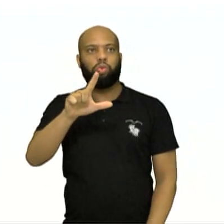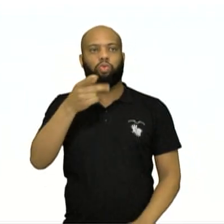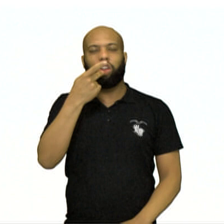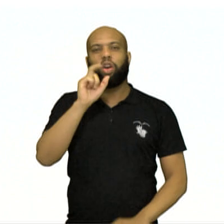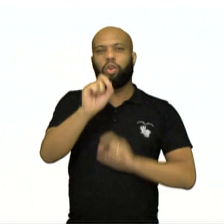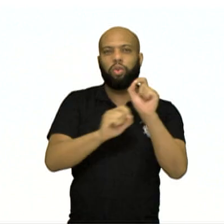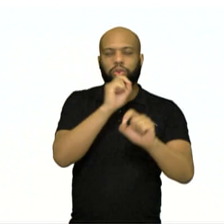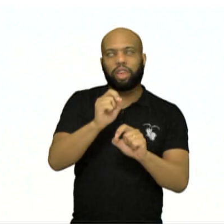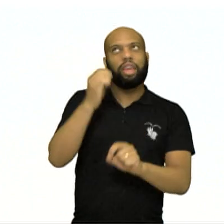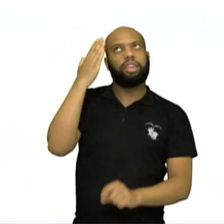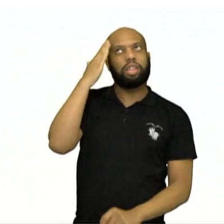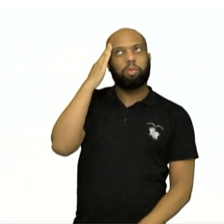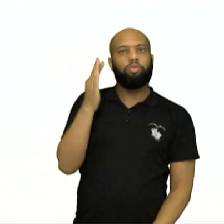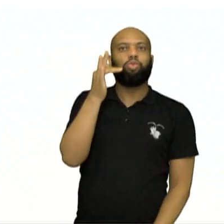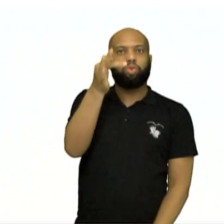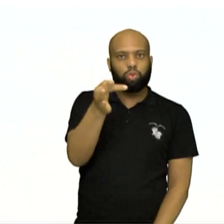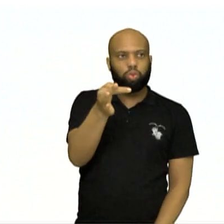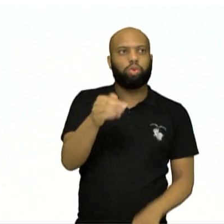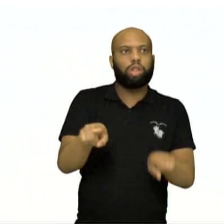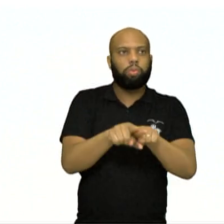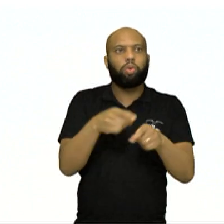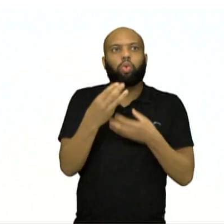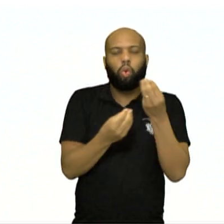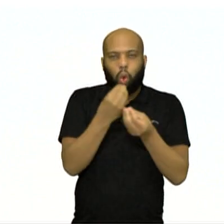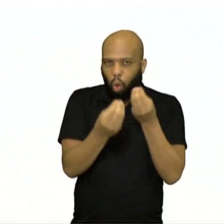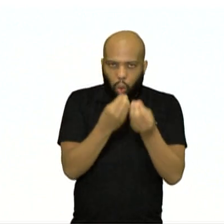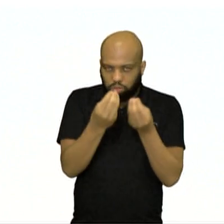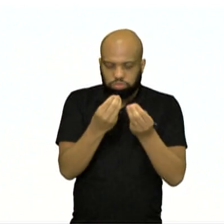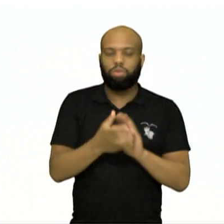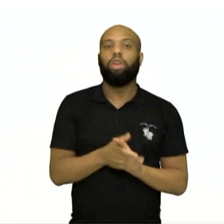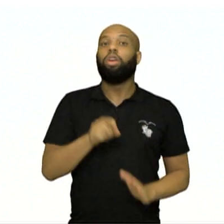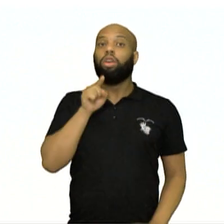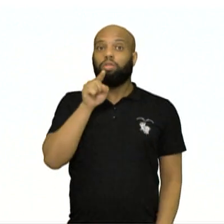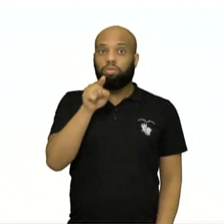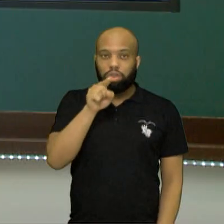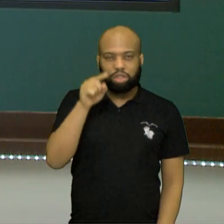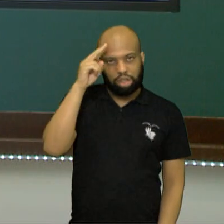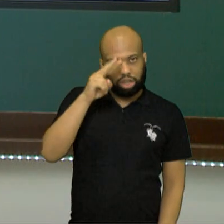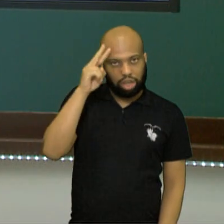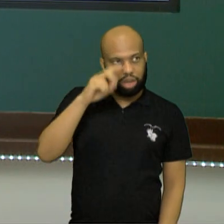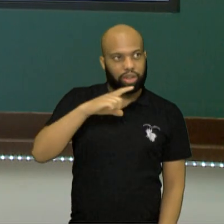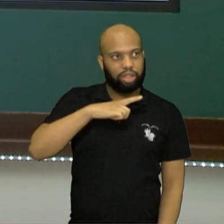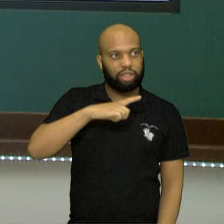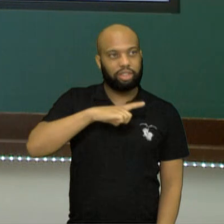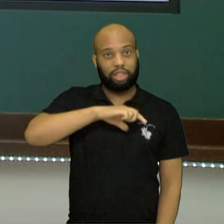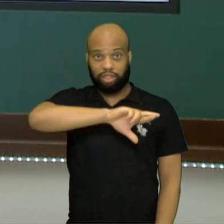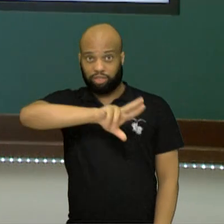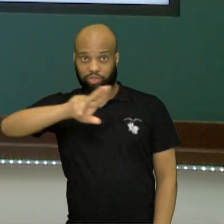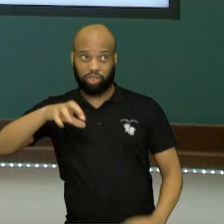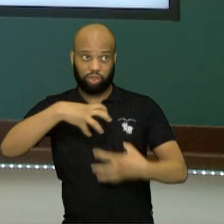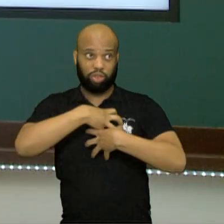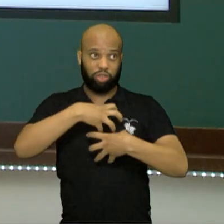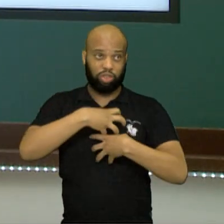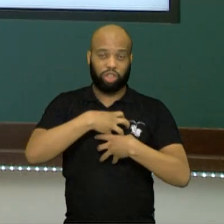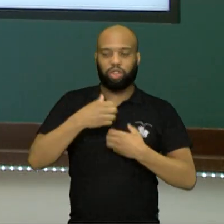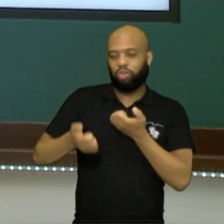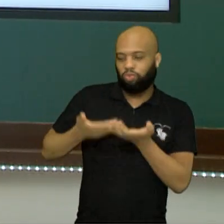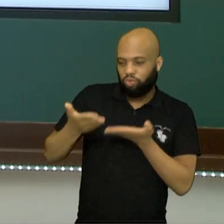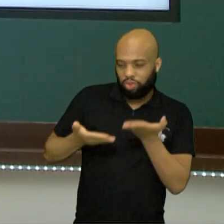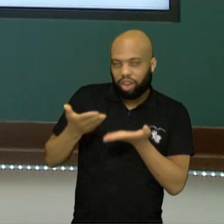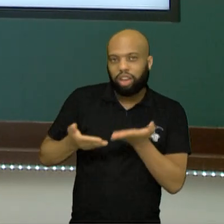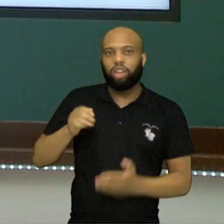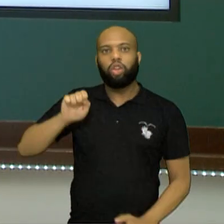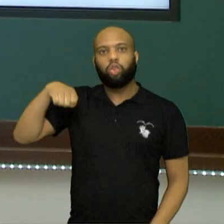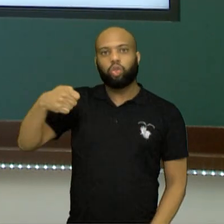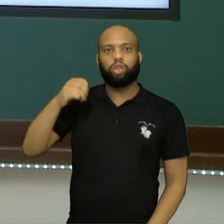e fazer previsões. Bom, você deve se recordar que existe mais de uma forma de tratar do futuro